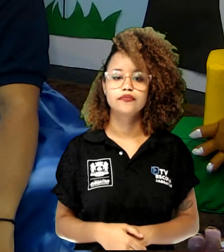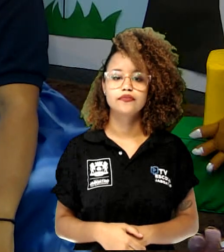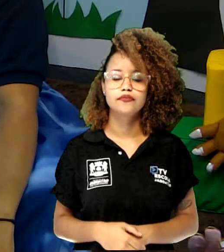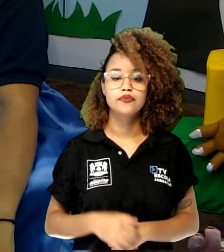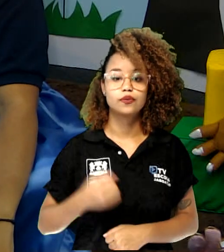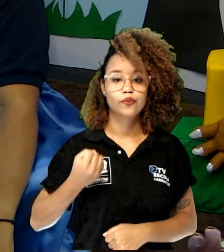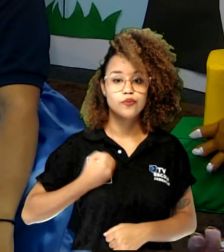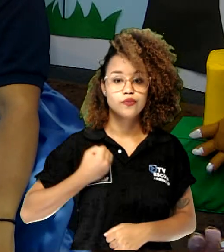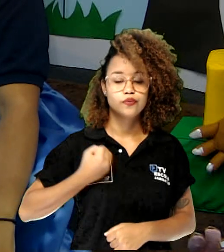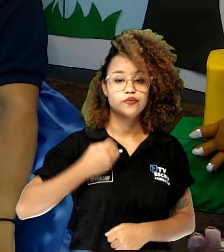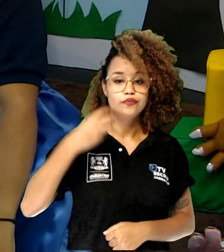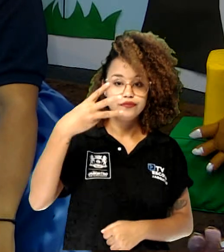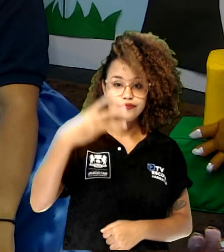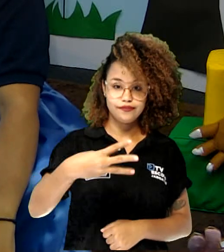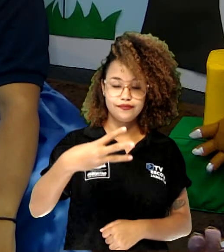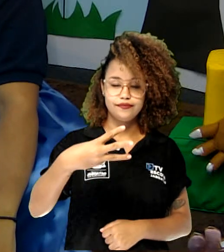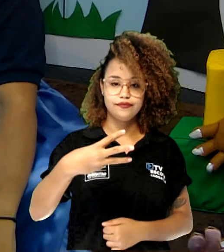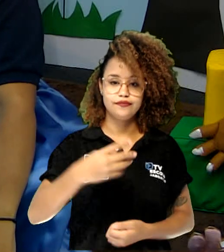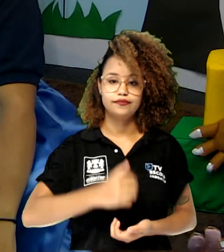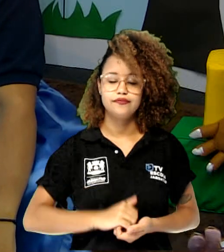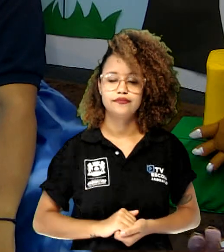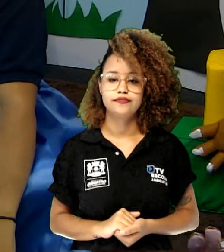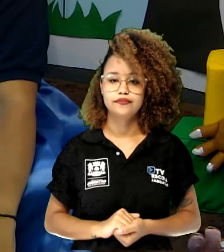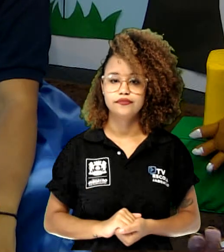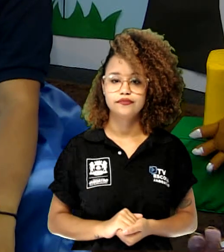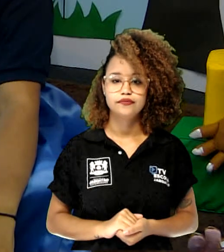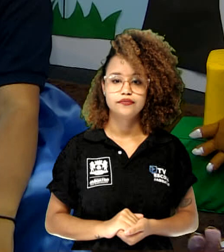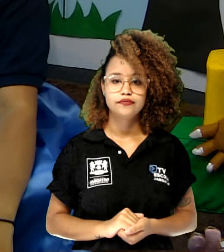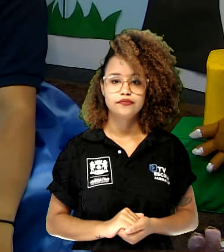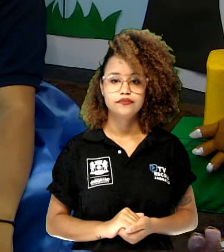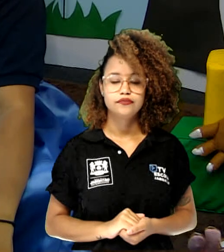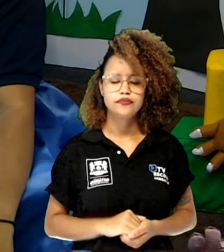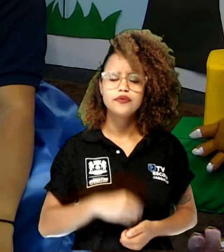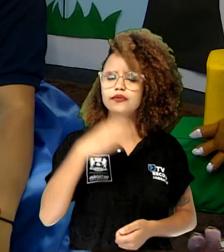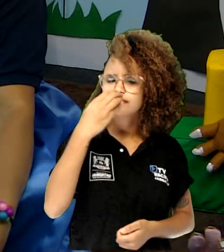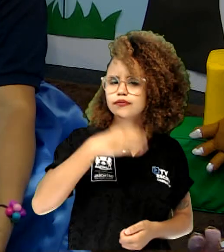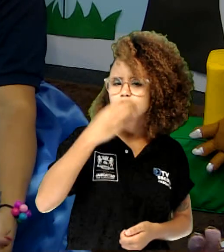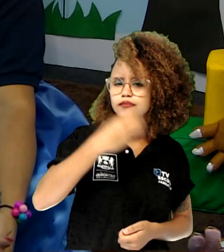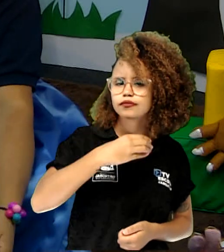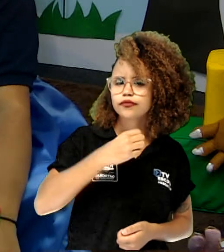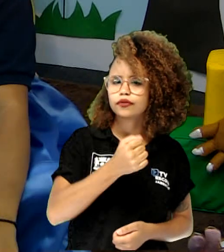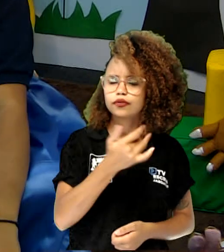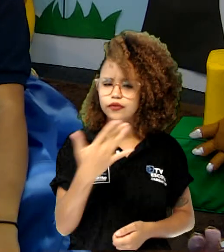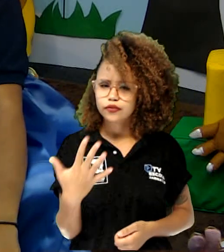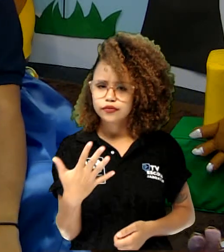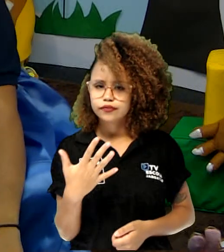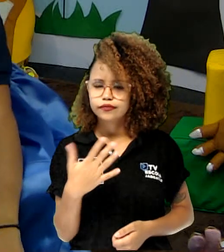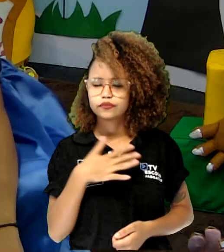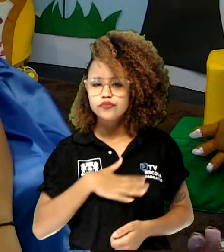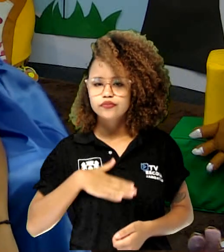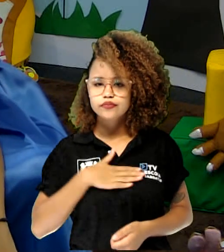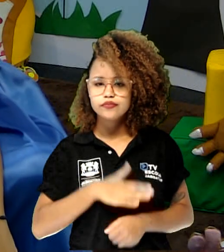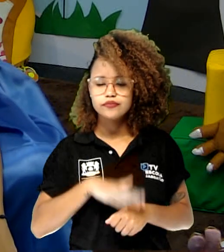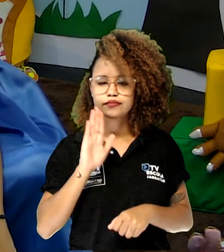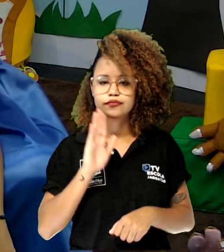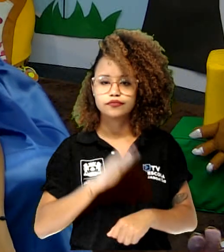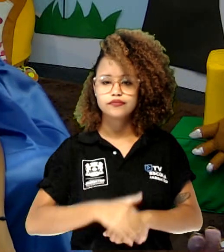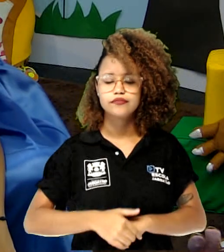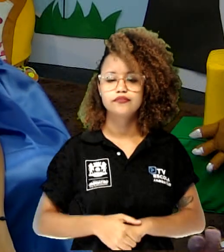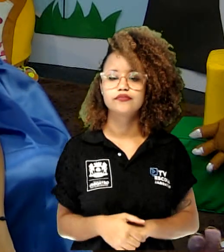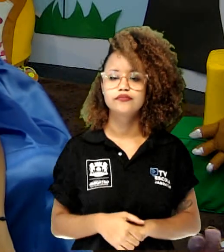Olha o registro do numeral 3. E a maçã? Quantas preferiram?